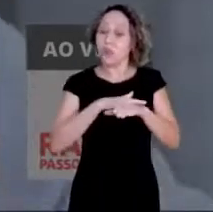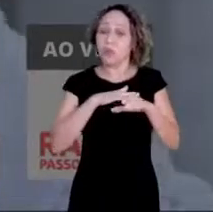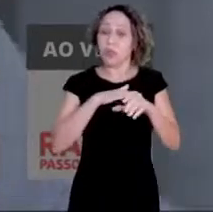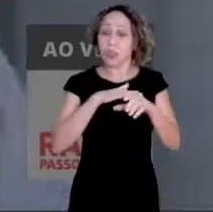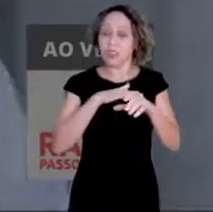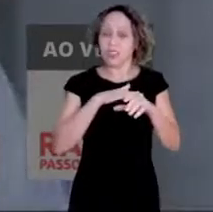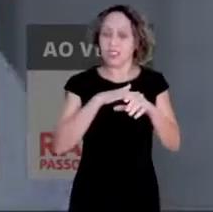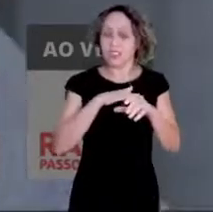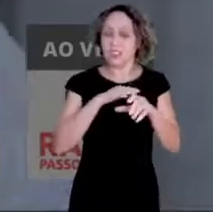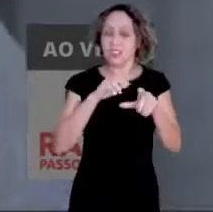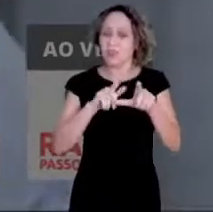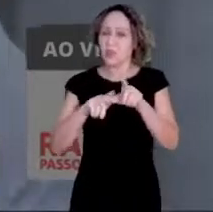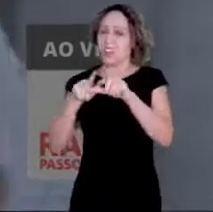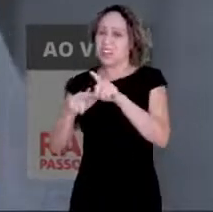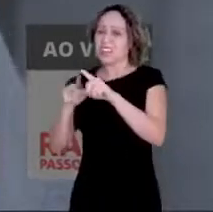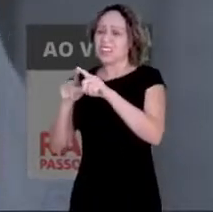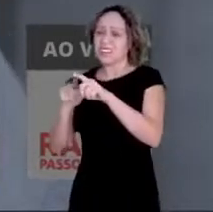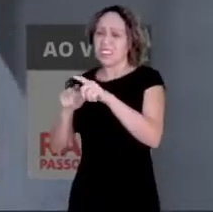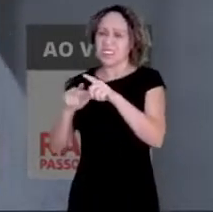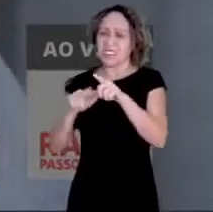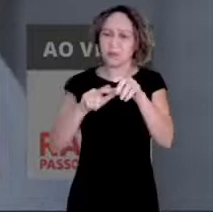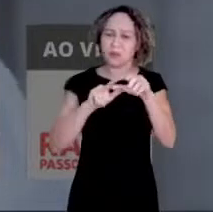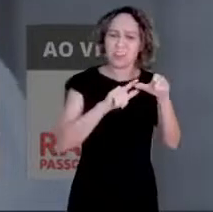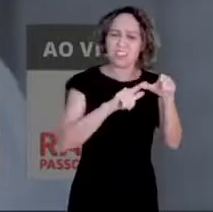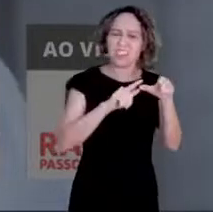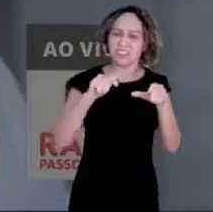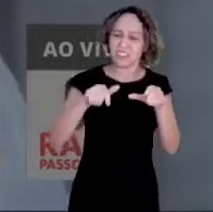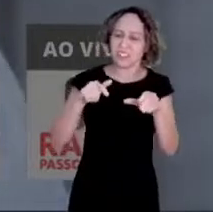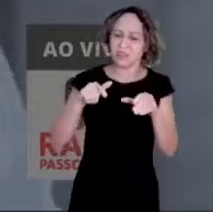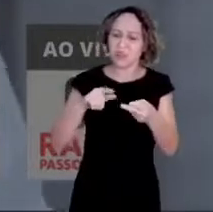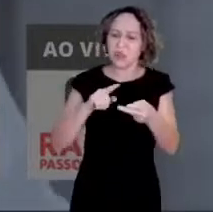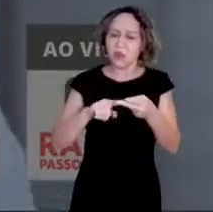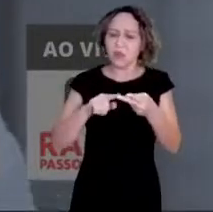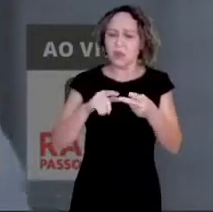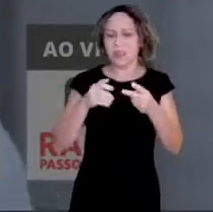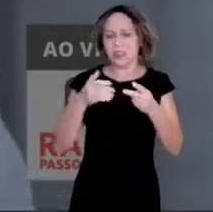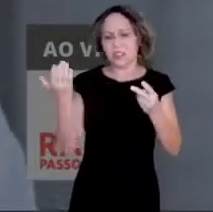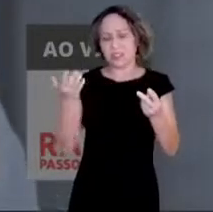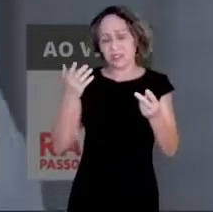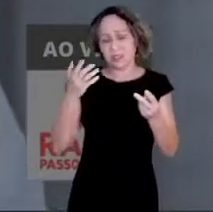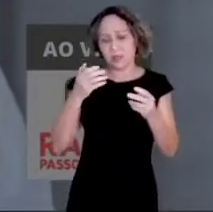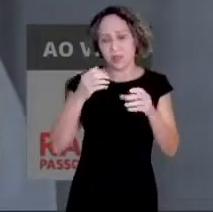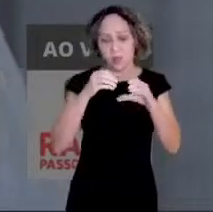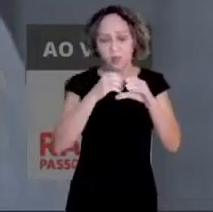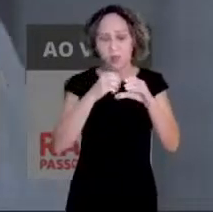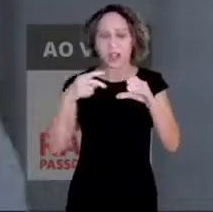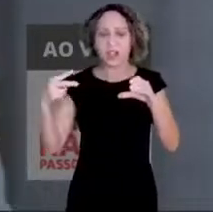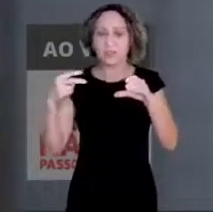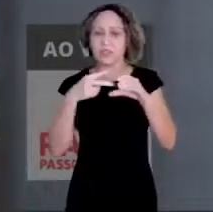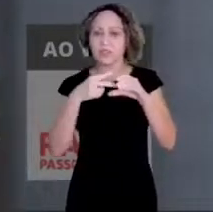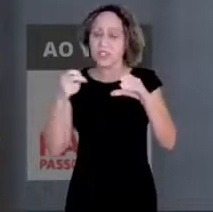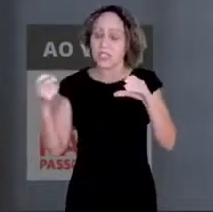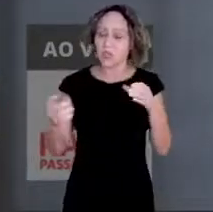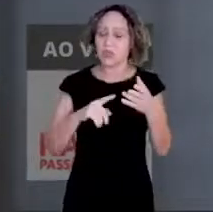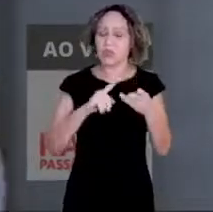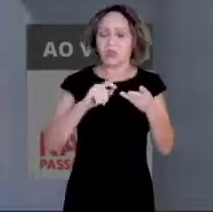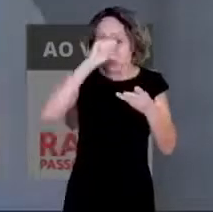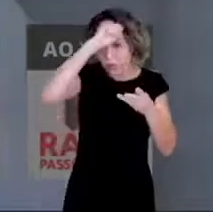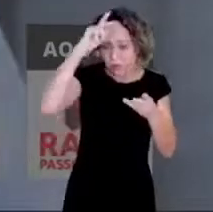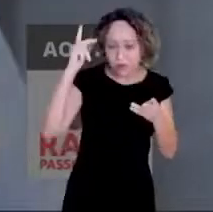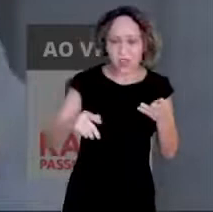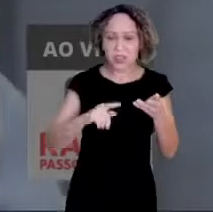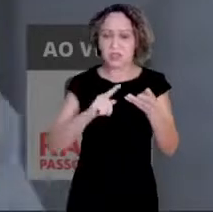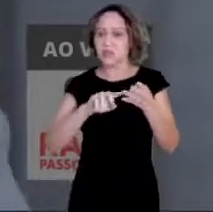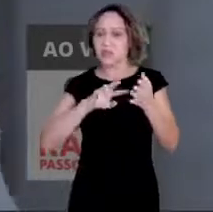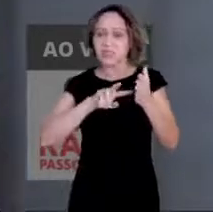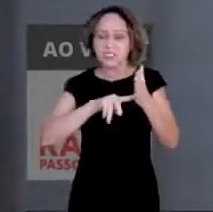coisas a toque de caixa, sem nenhum respeito a nenhum comportamento democrático. E isso está fazendo com que quase tudo que